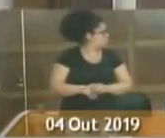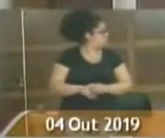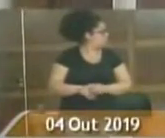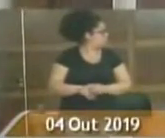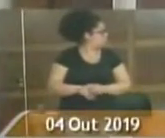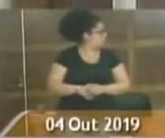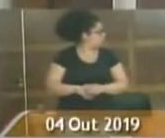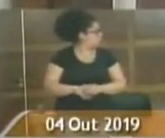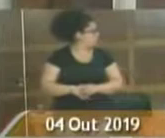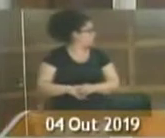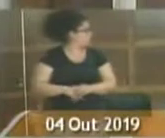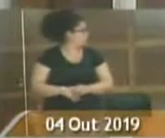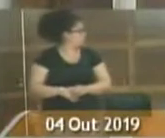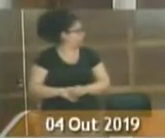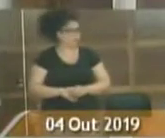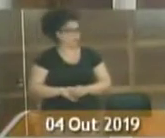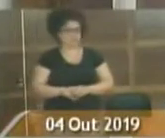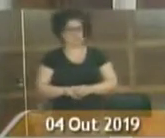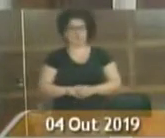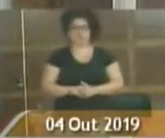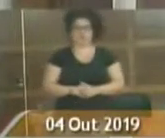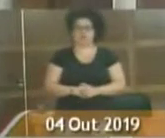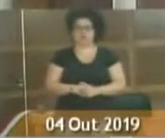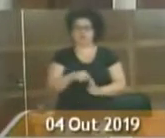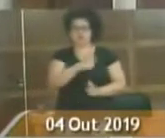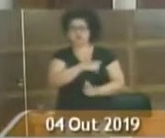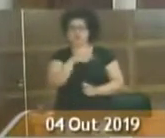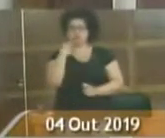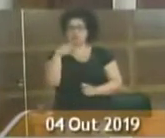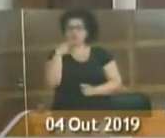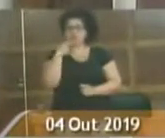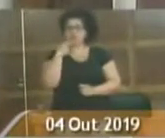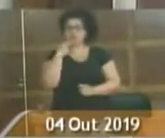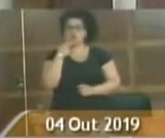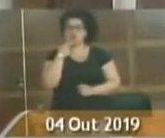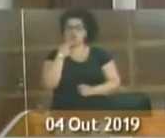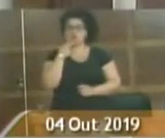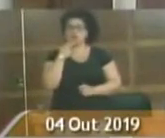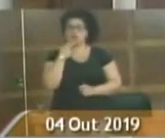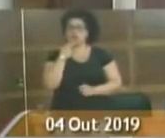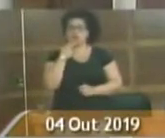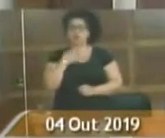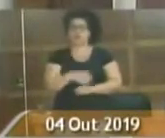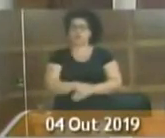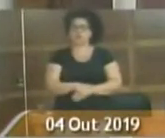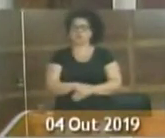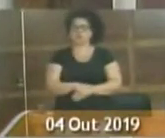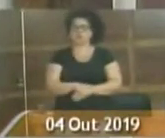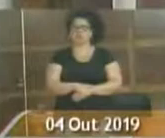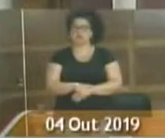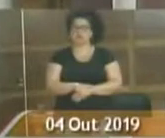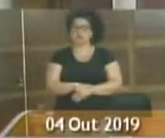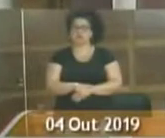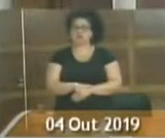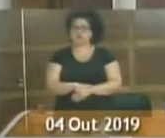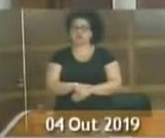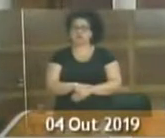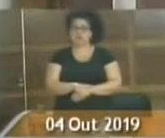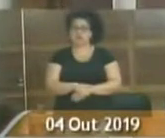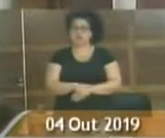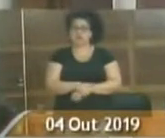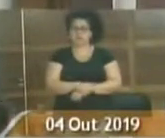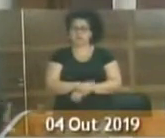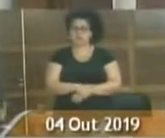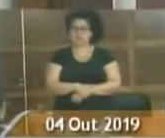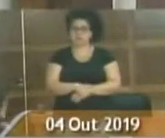Apareceu mais de 30 gatos no meu consultório, só que mais desses 30 gatos, todo mundo tinha ferida, só que eu só consegui 20, que o resto ninguém